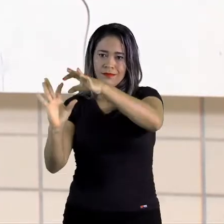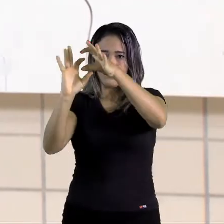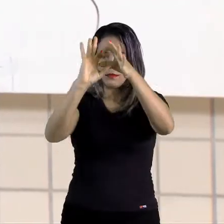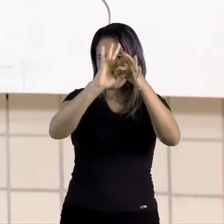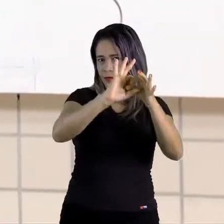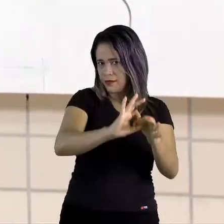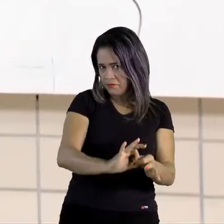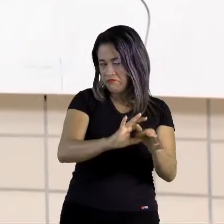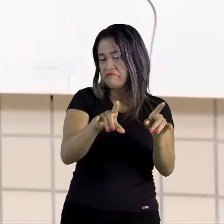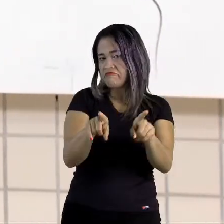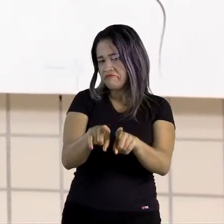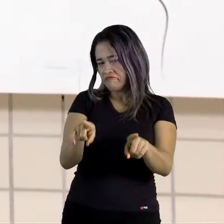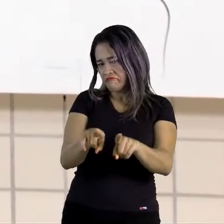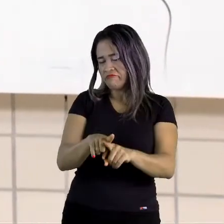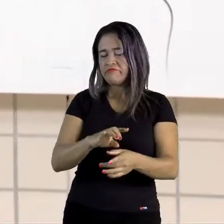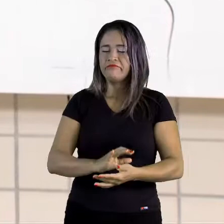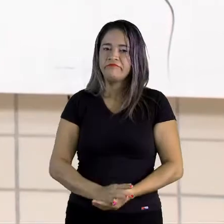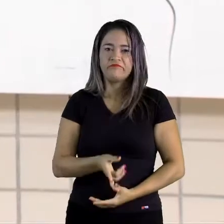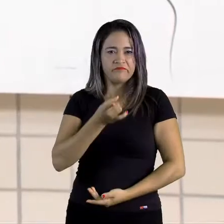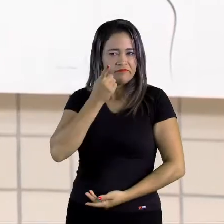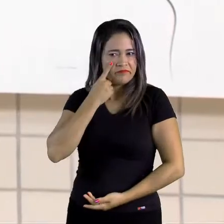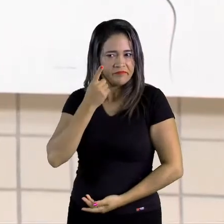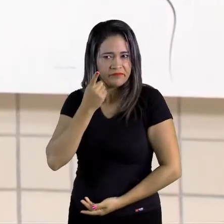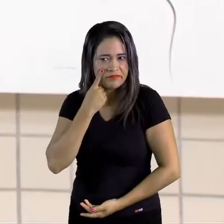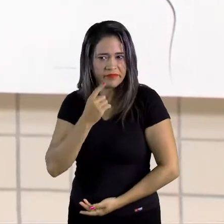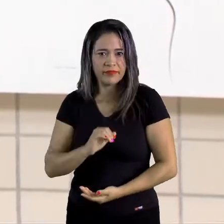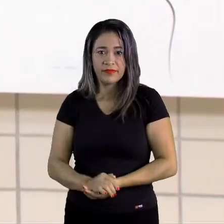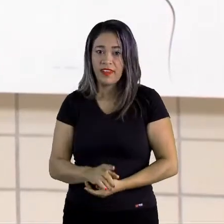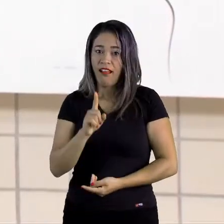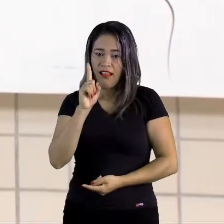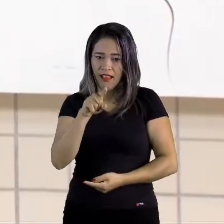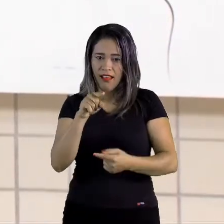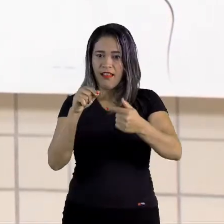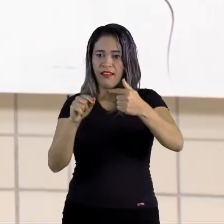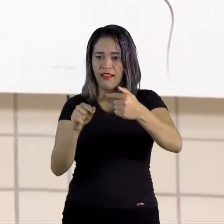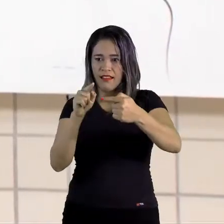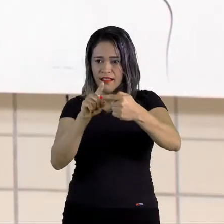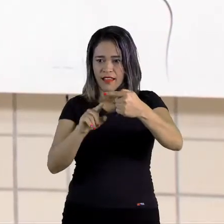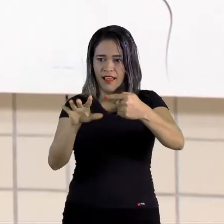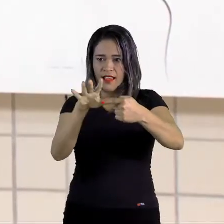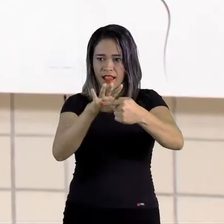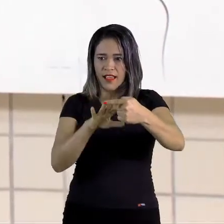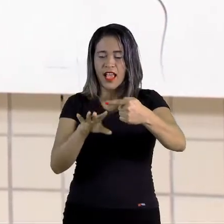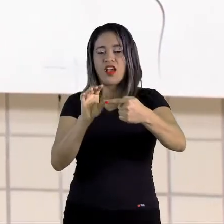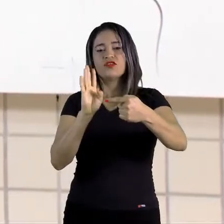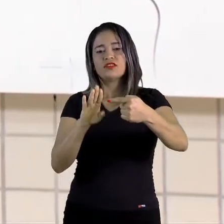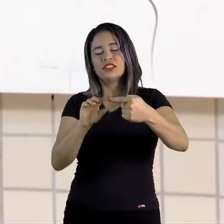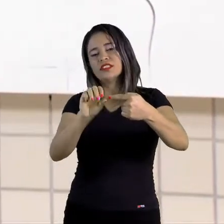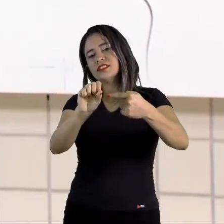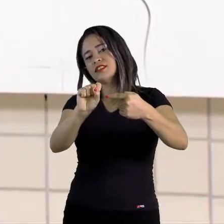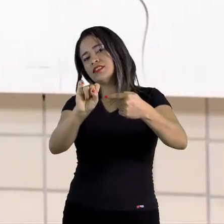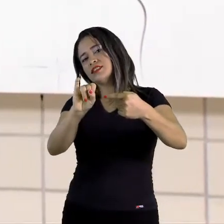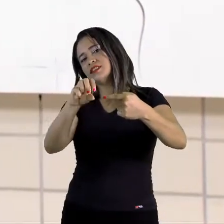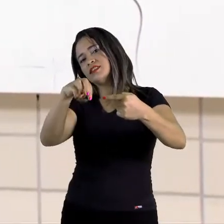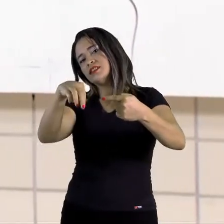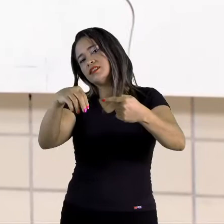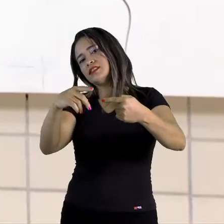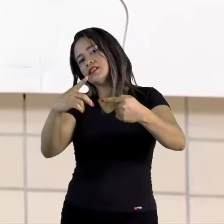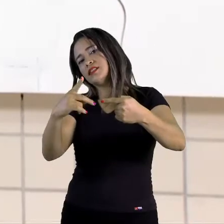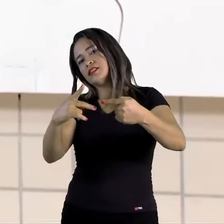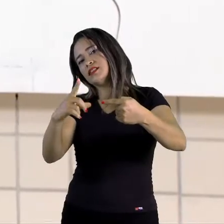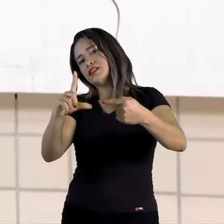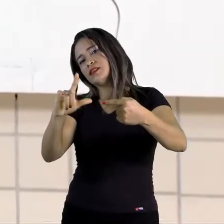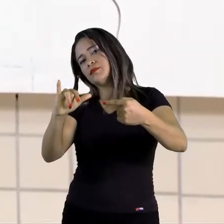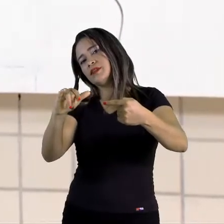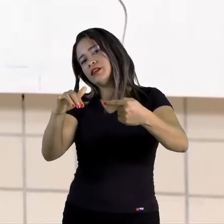equivalente de 10 sextos. Viu? Aqui eu simplifiquei. Professora, mas se eu quisesse multiplicar, eu poderia?